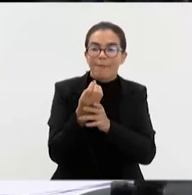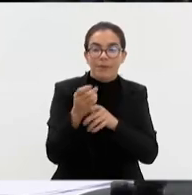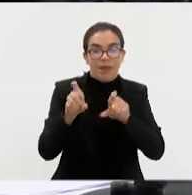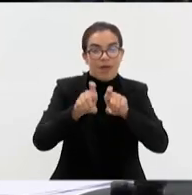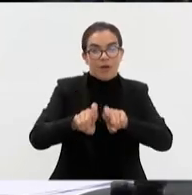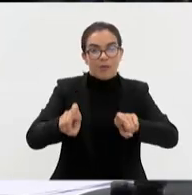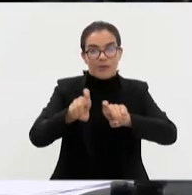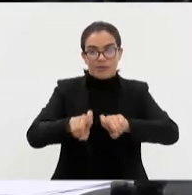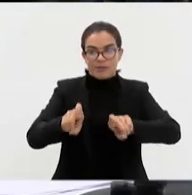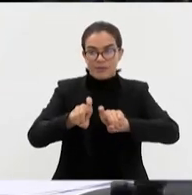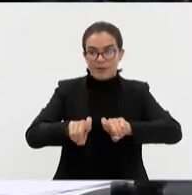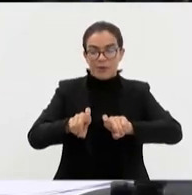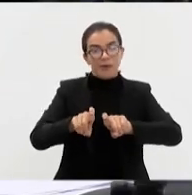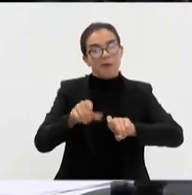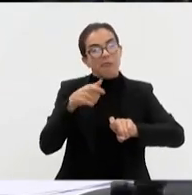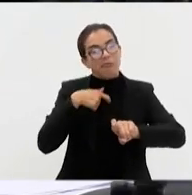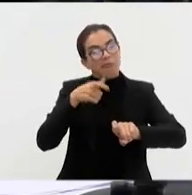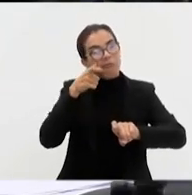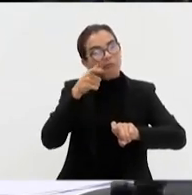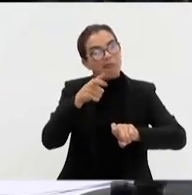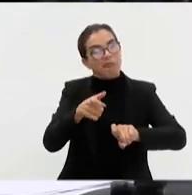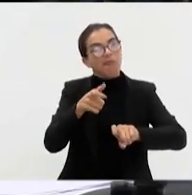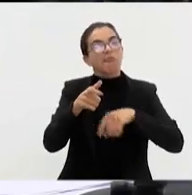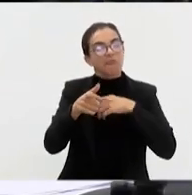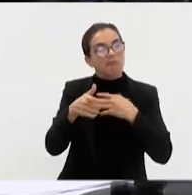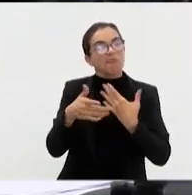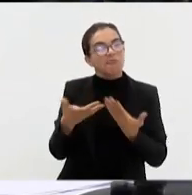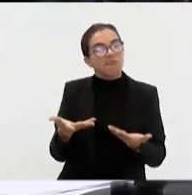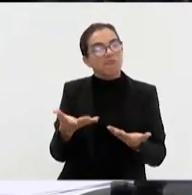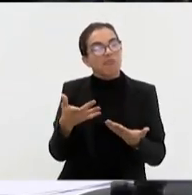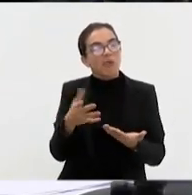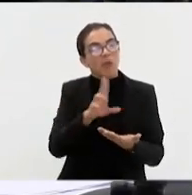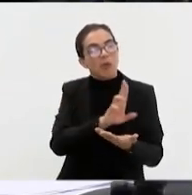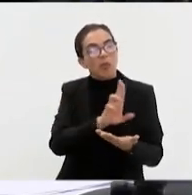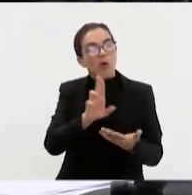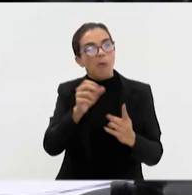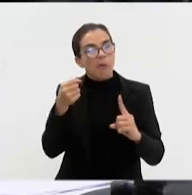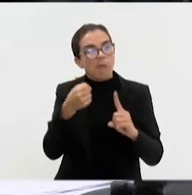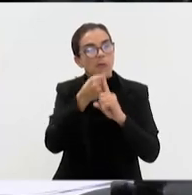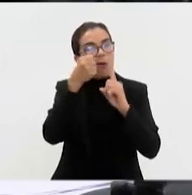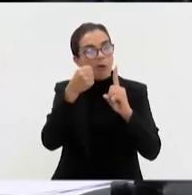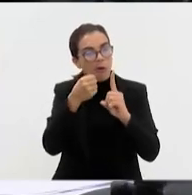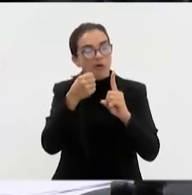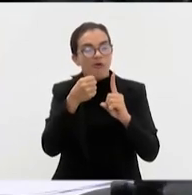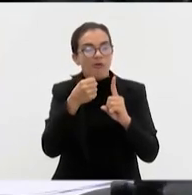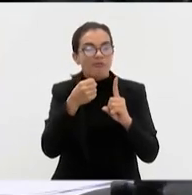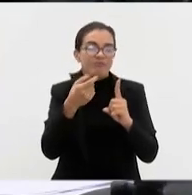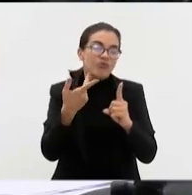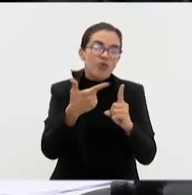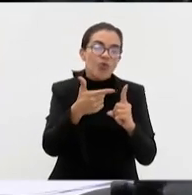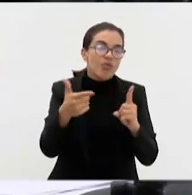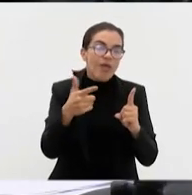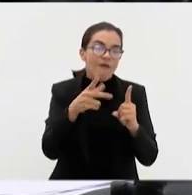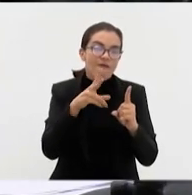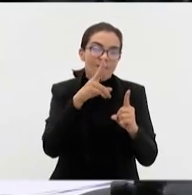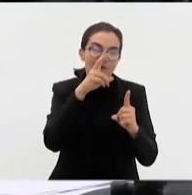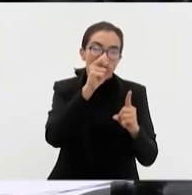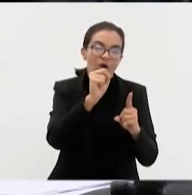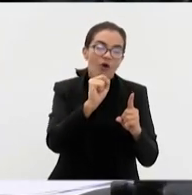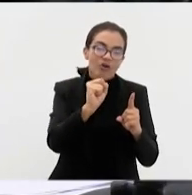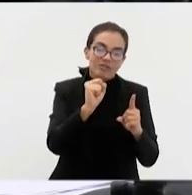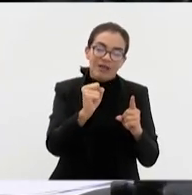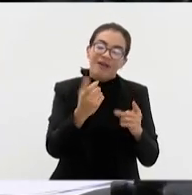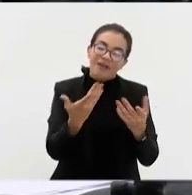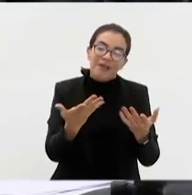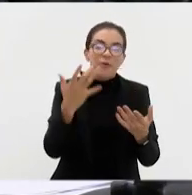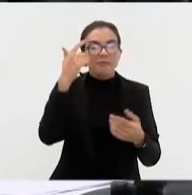computação. Eu achei que, como era uma pessoa com o nome na história não está fortemente assinalado, que